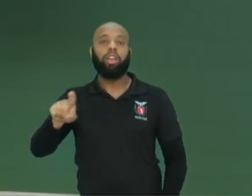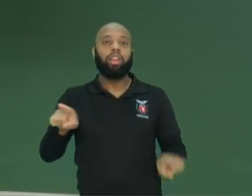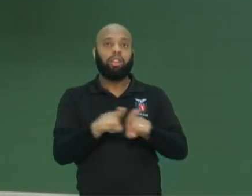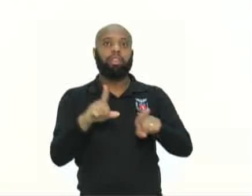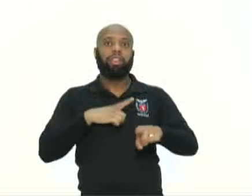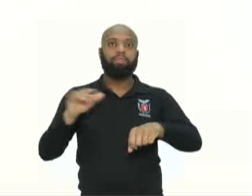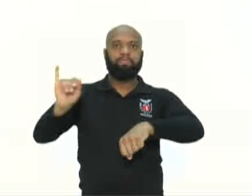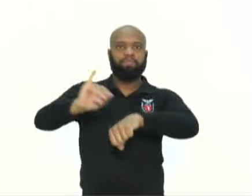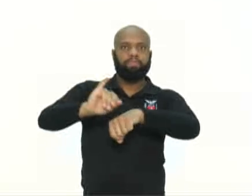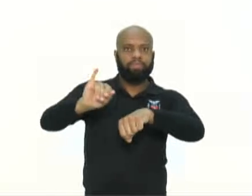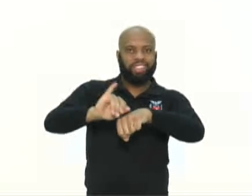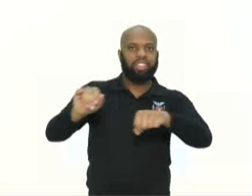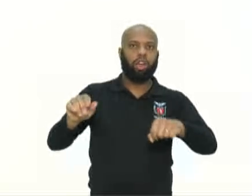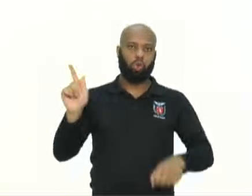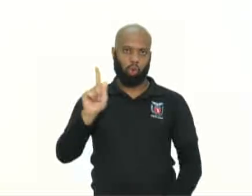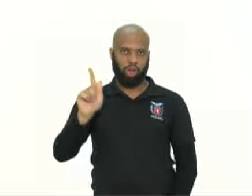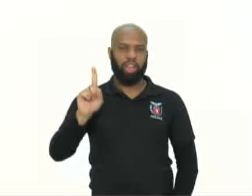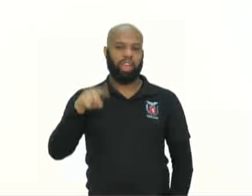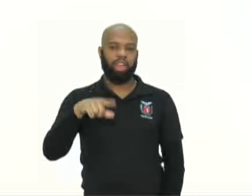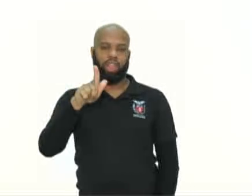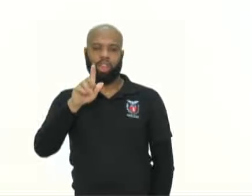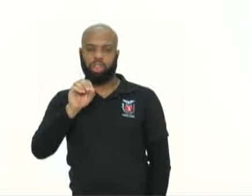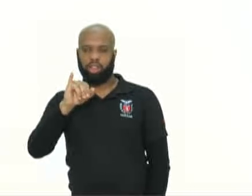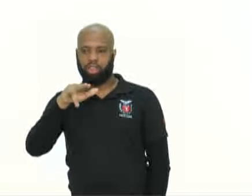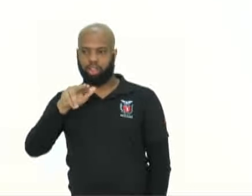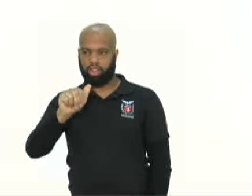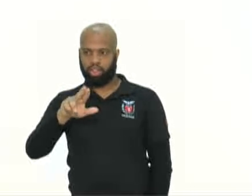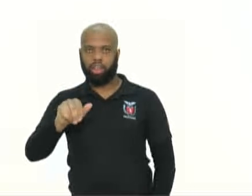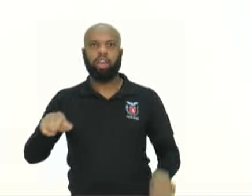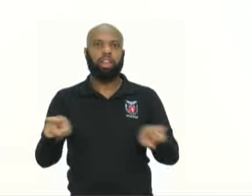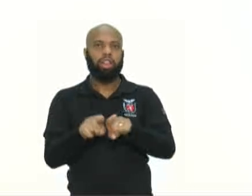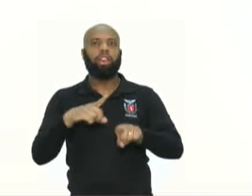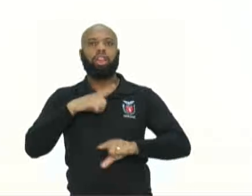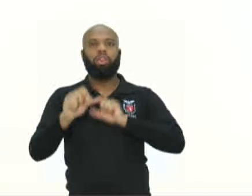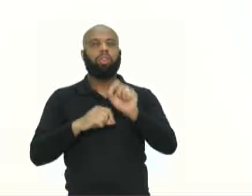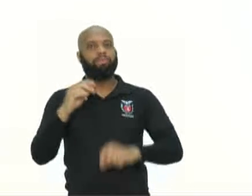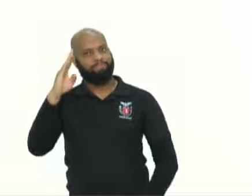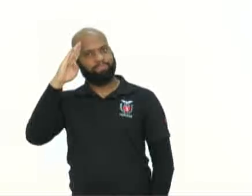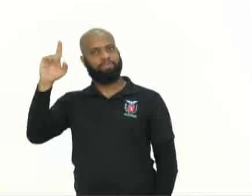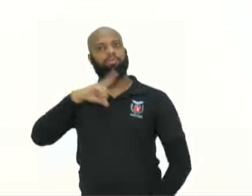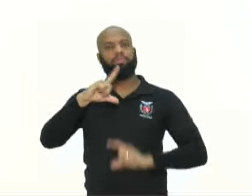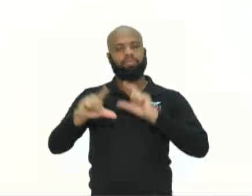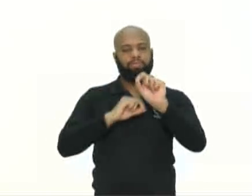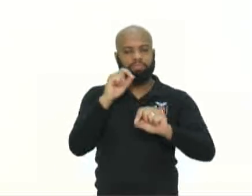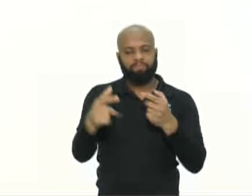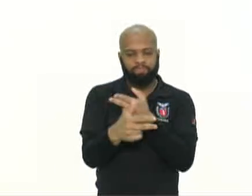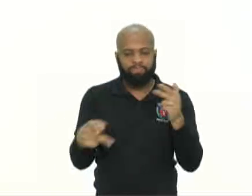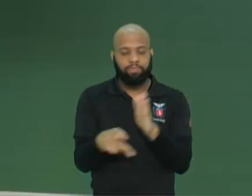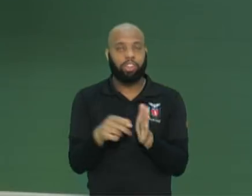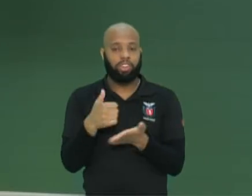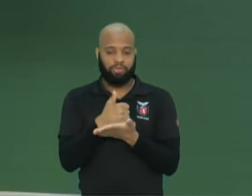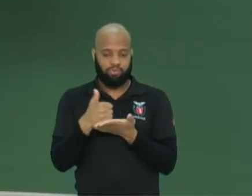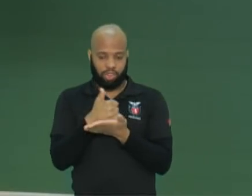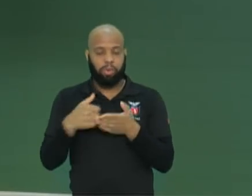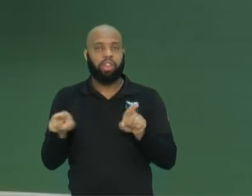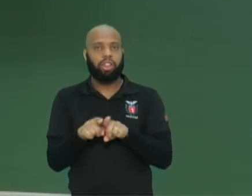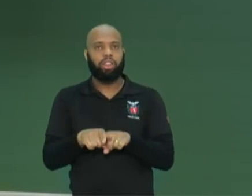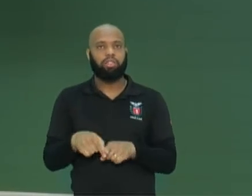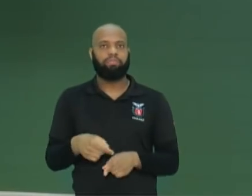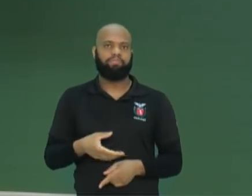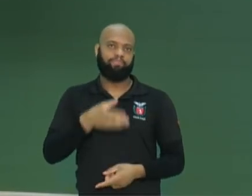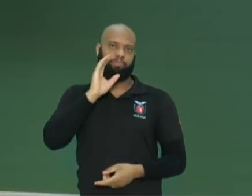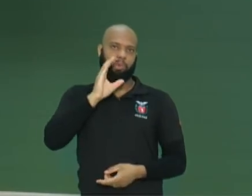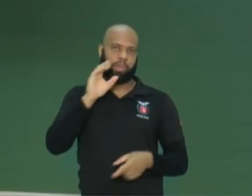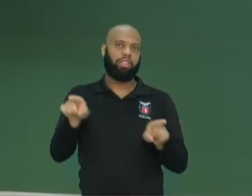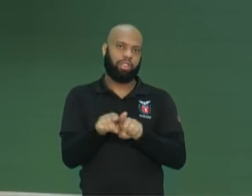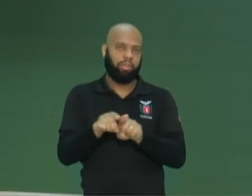tem importantes indústrias, principalmente de produtos farmacêuticos e de bebidas. Então vejam ali a